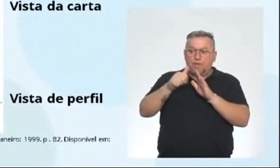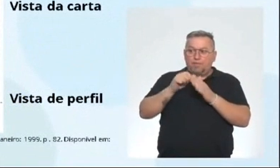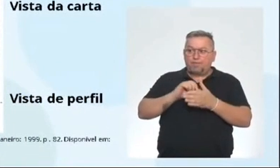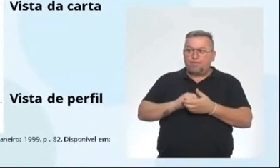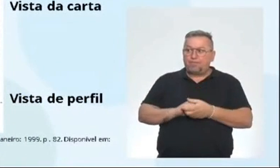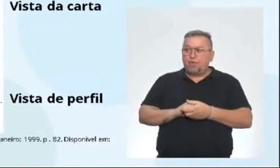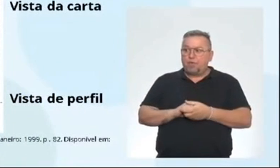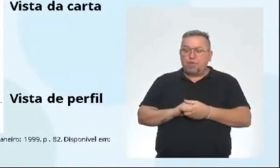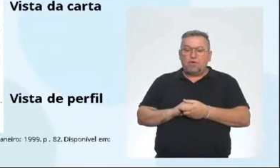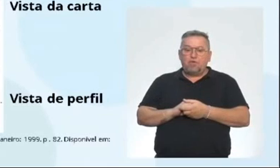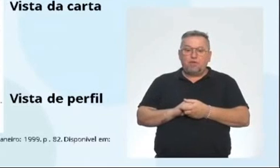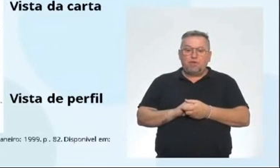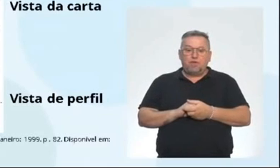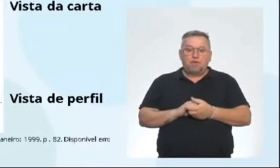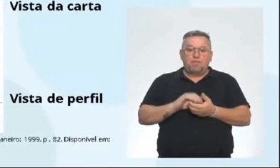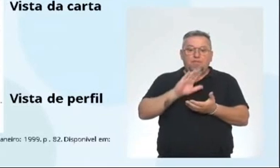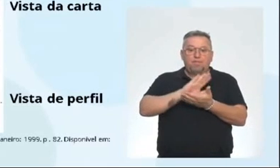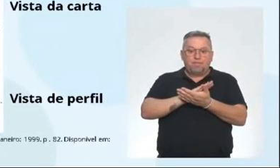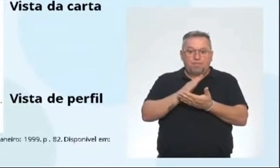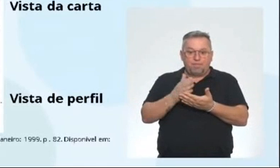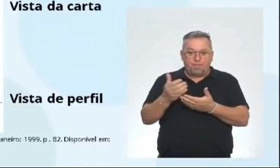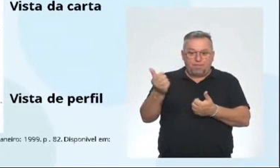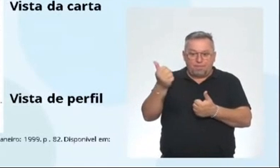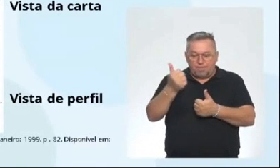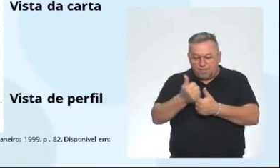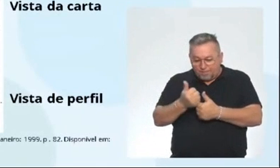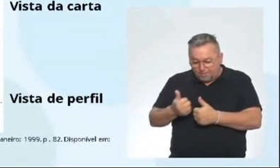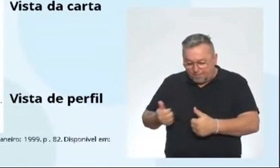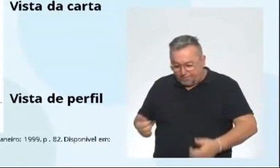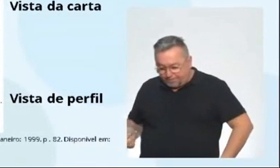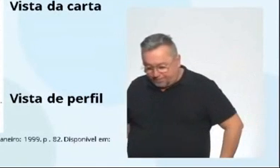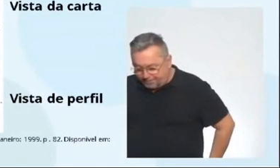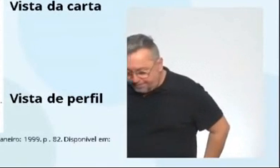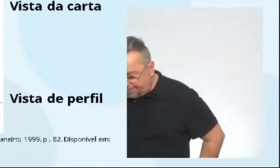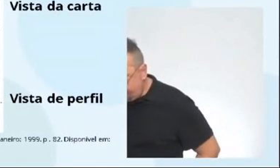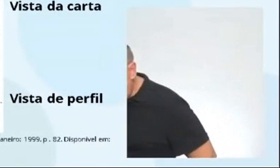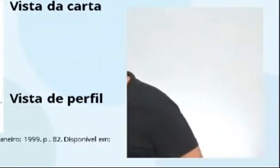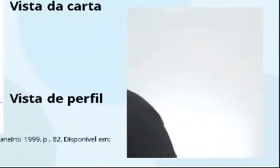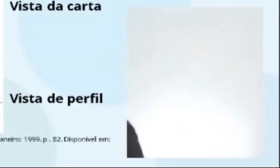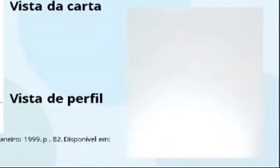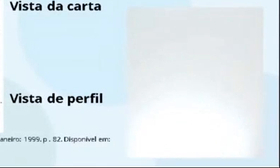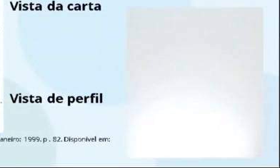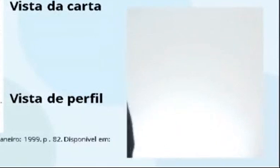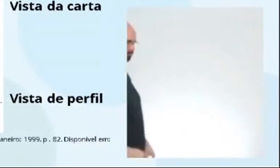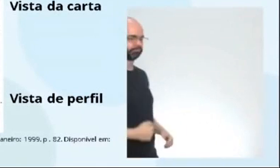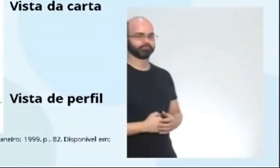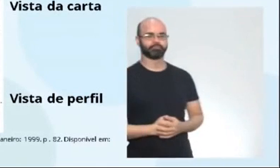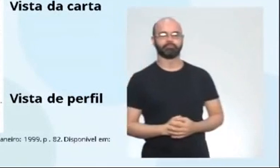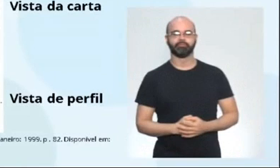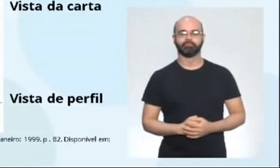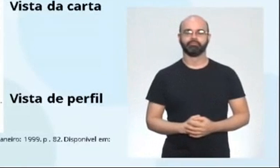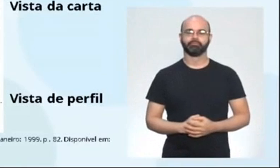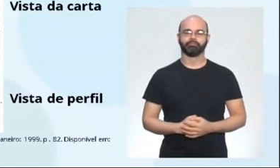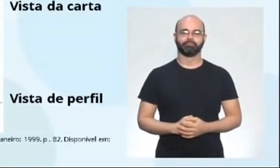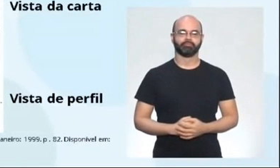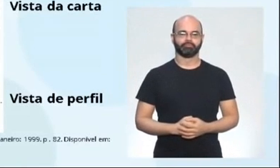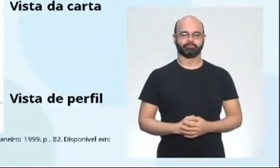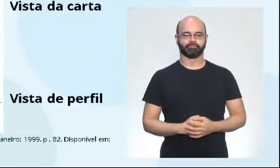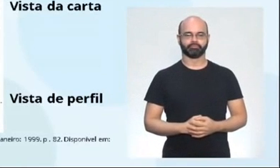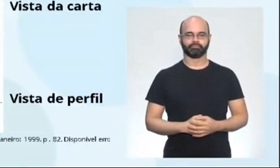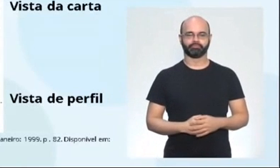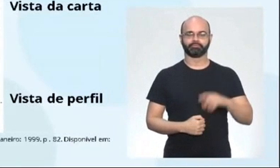a vista oblíqua. O que é uma vista oblíqua? Se a gente observar, é um morro na qual nós estamos olhando de